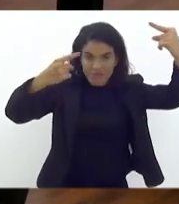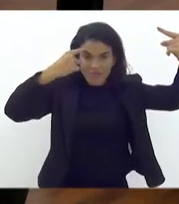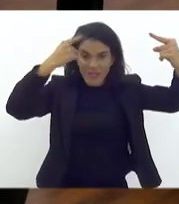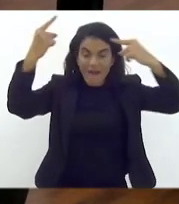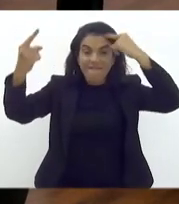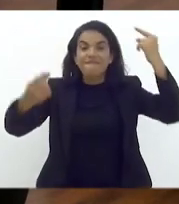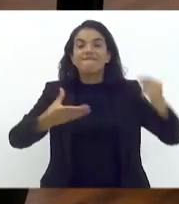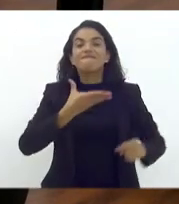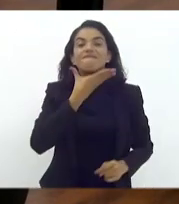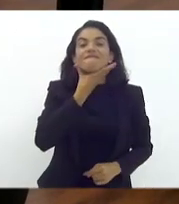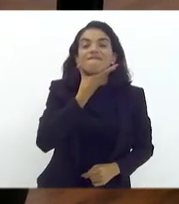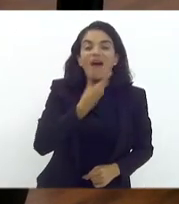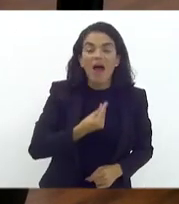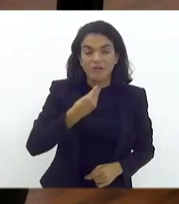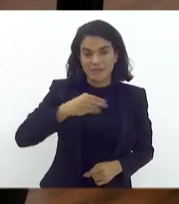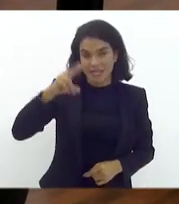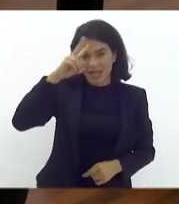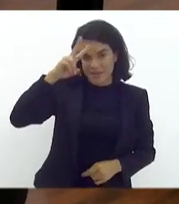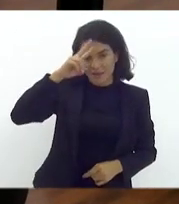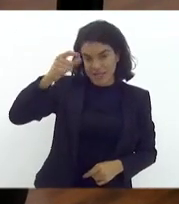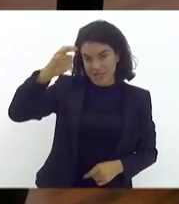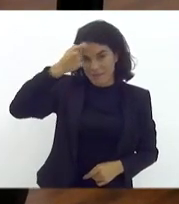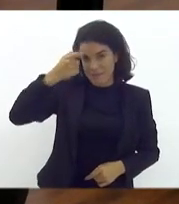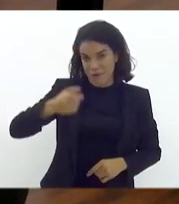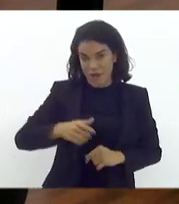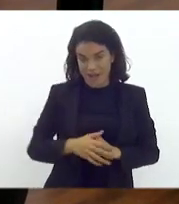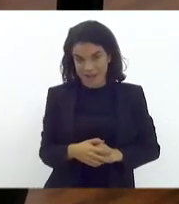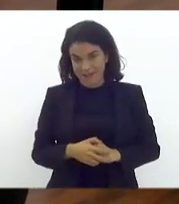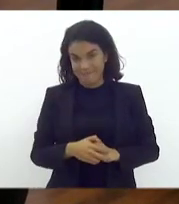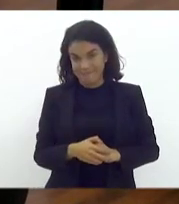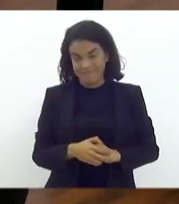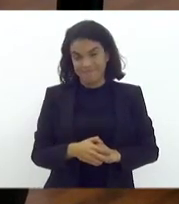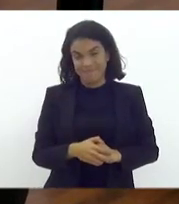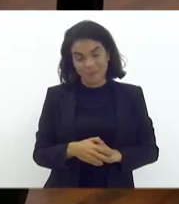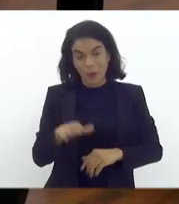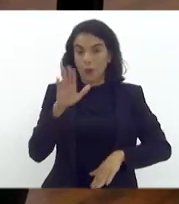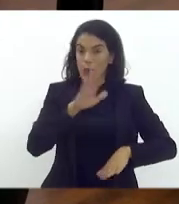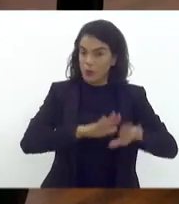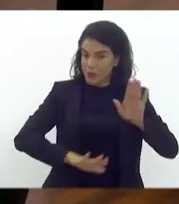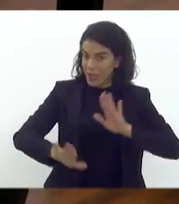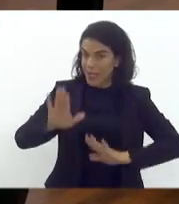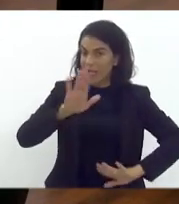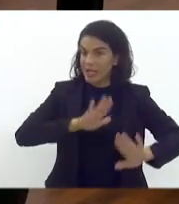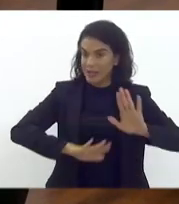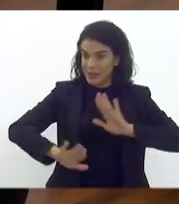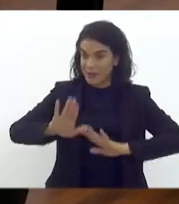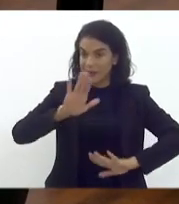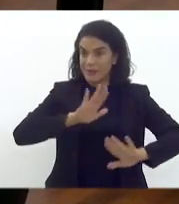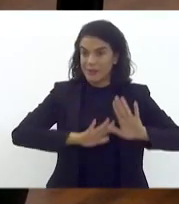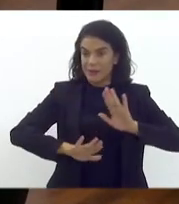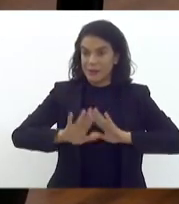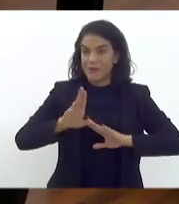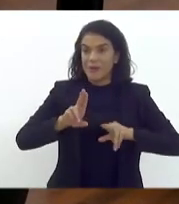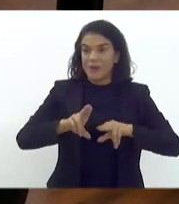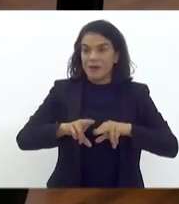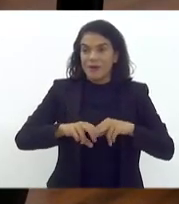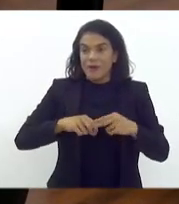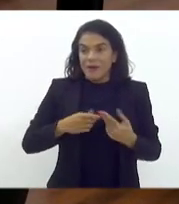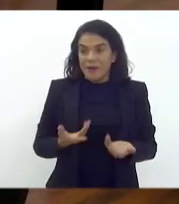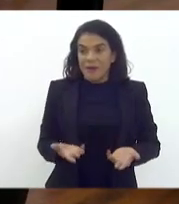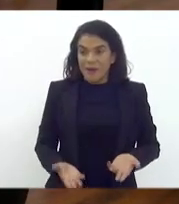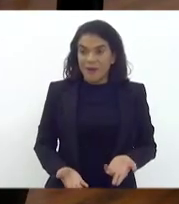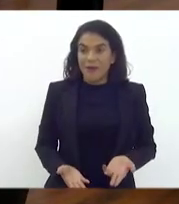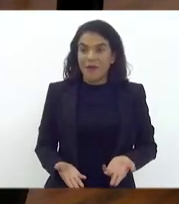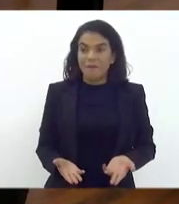falsa memória e ela pode gerar um falso reconhecimento cuidado por isso que essa lâmina tá assim Preto no